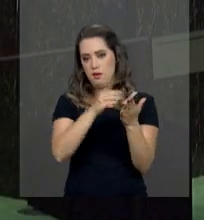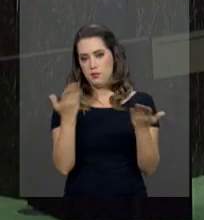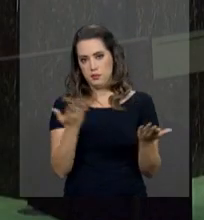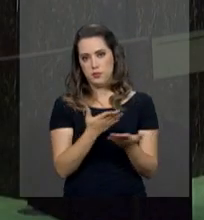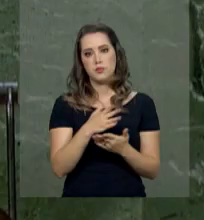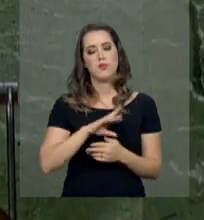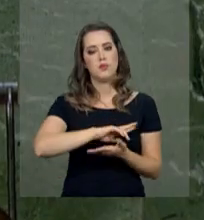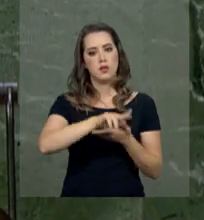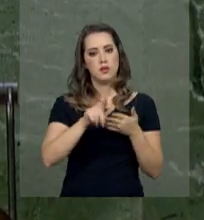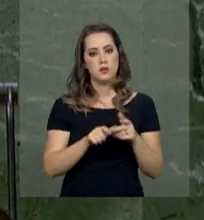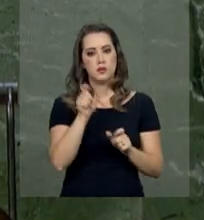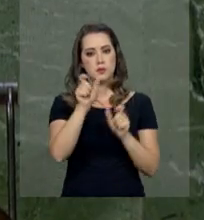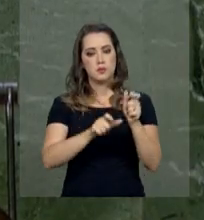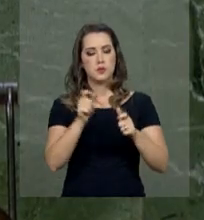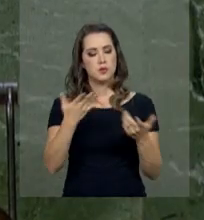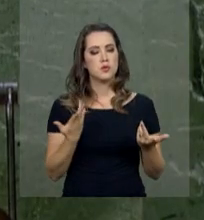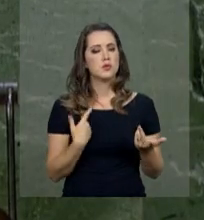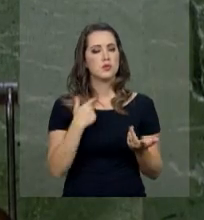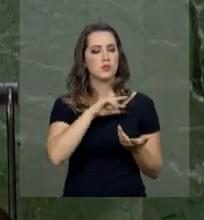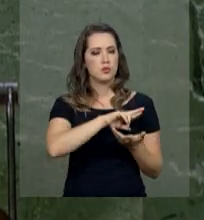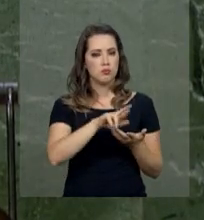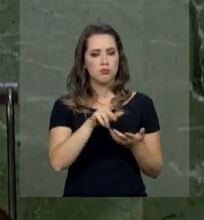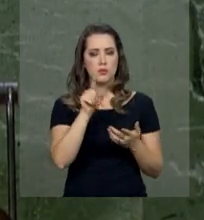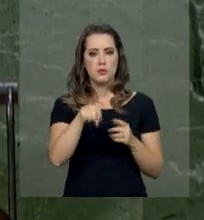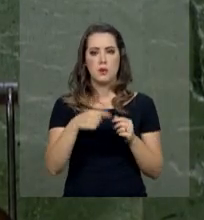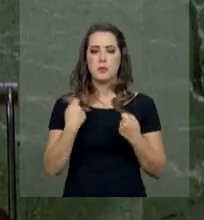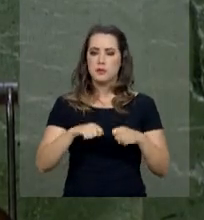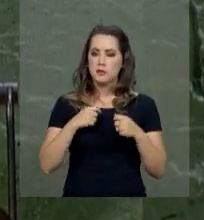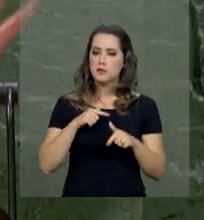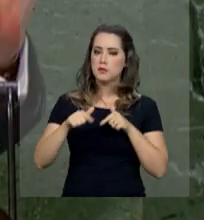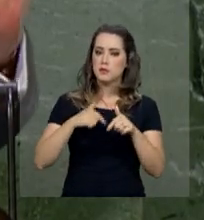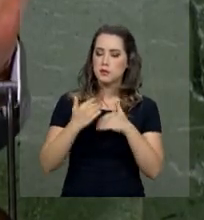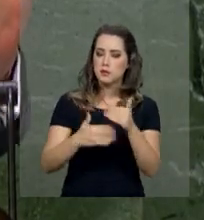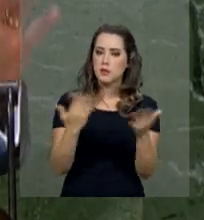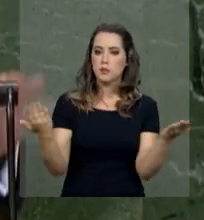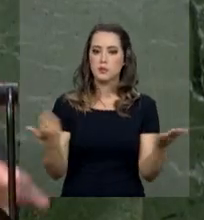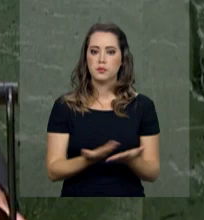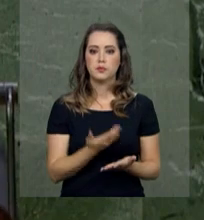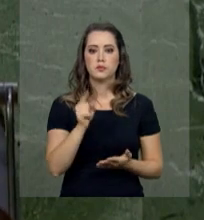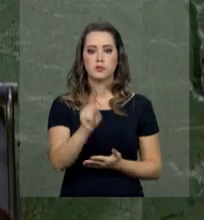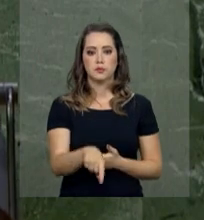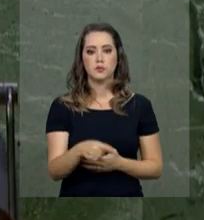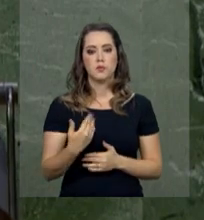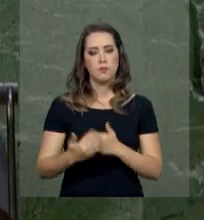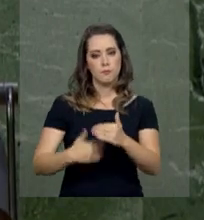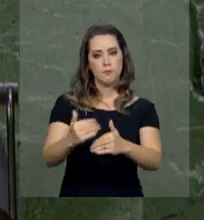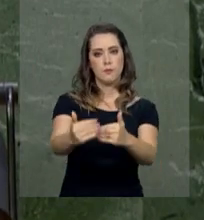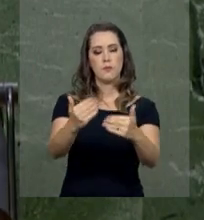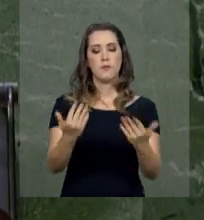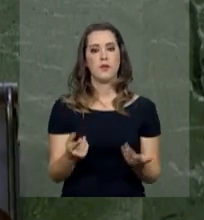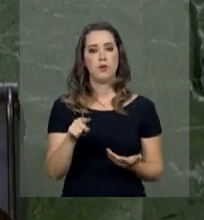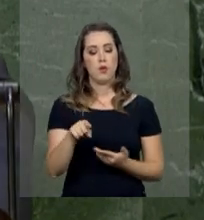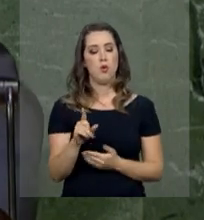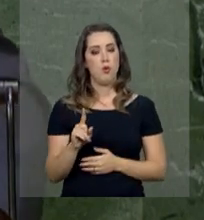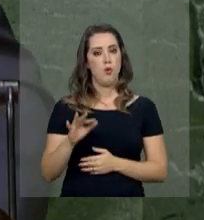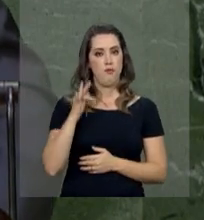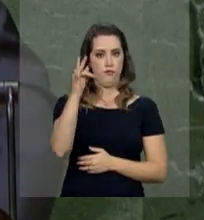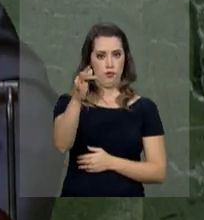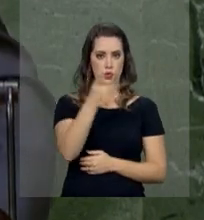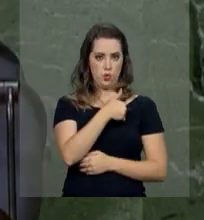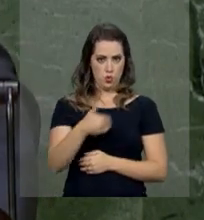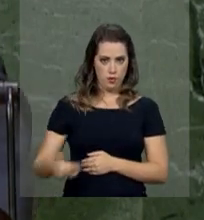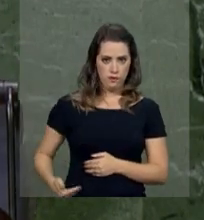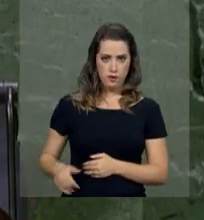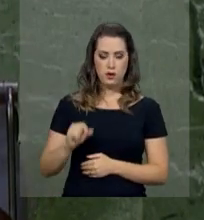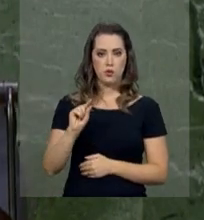esta por fazer a voltamos aterro agora é ir adiante o próximo governo o